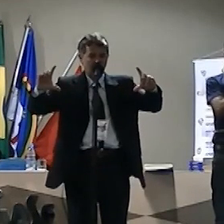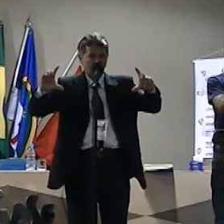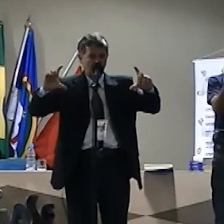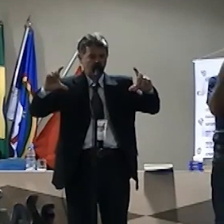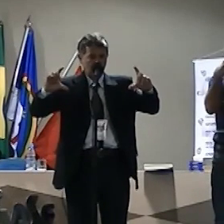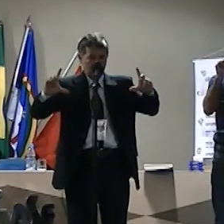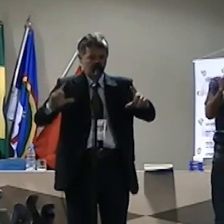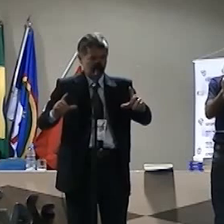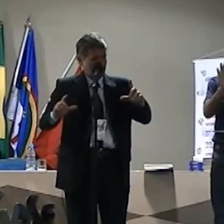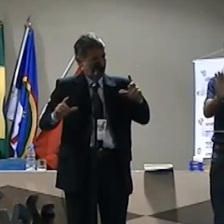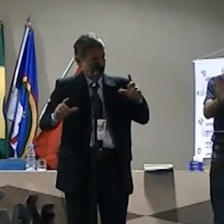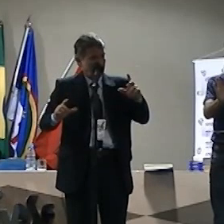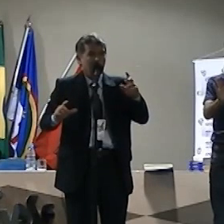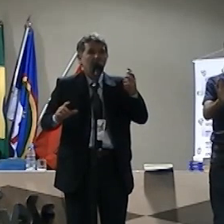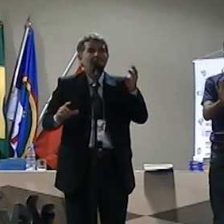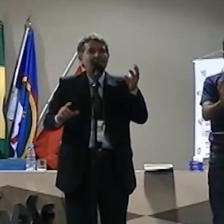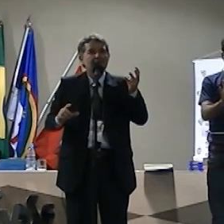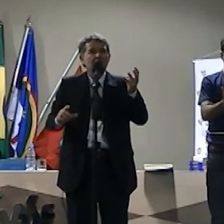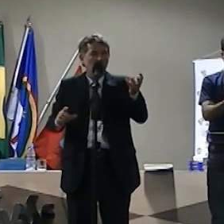vírgula aqui.